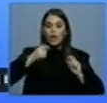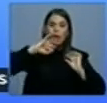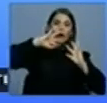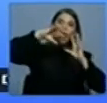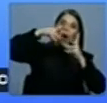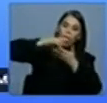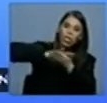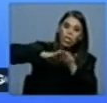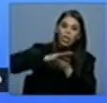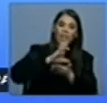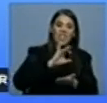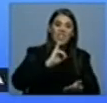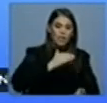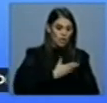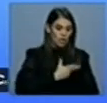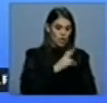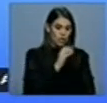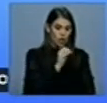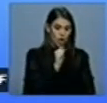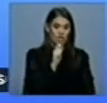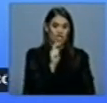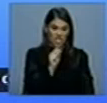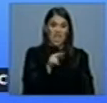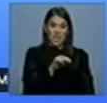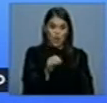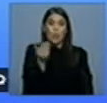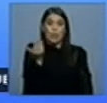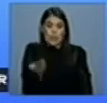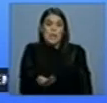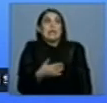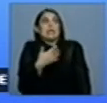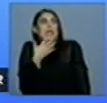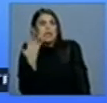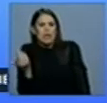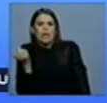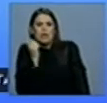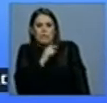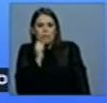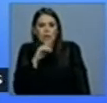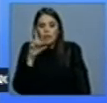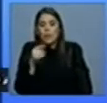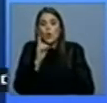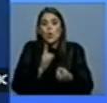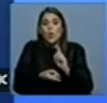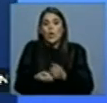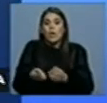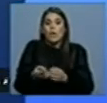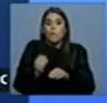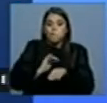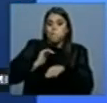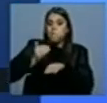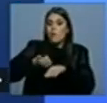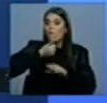tinha hidrogênio e que tinha, se calhar, grandes quantidades de hidrogênio, então nós podemos ter também na superfície de Marte,